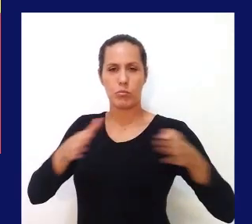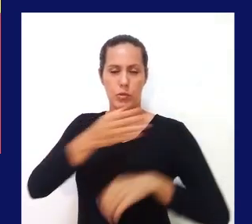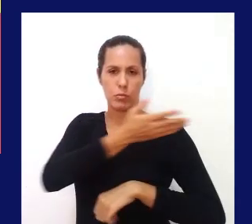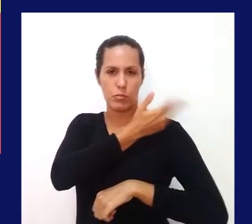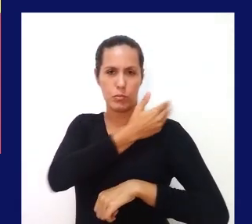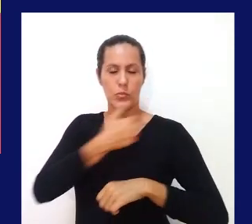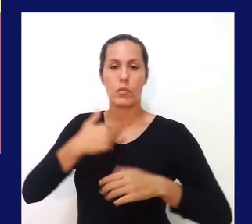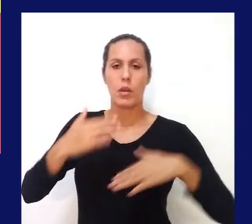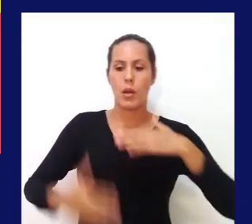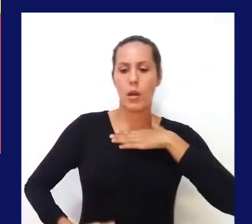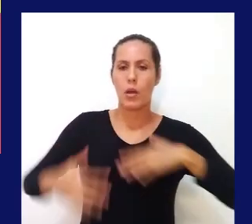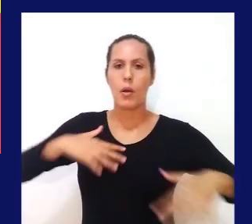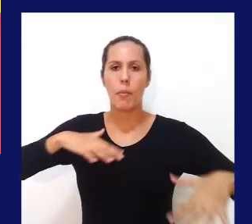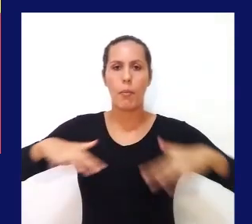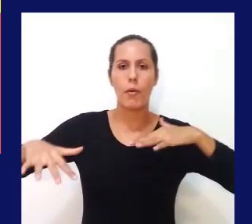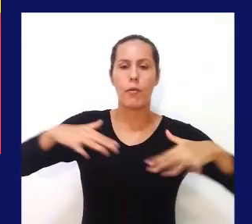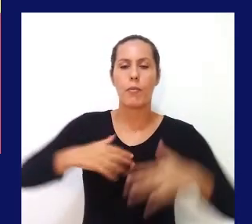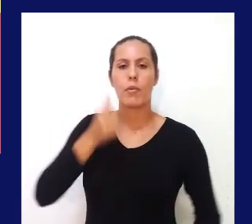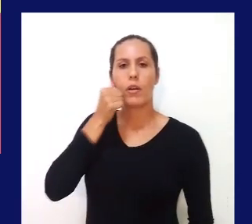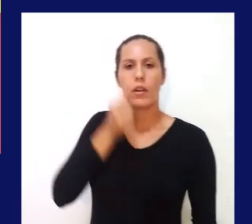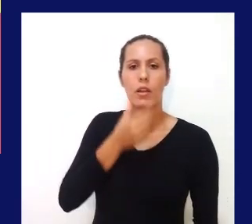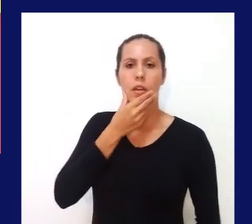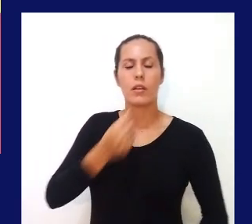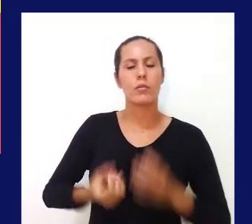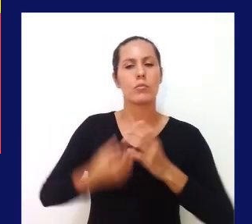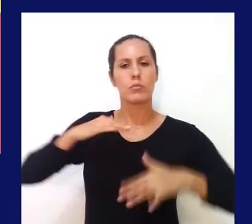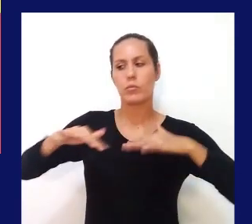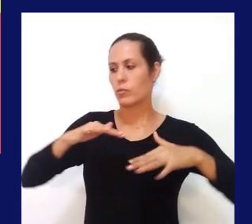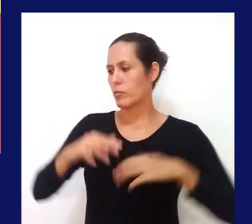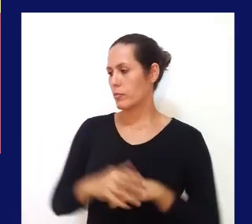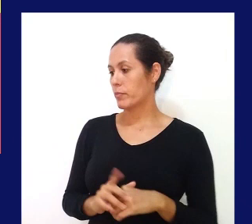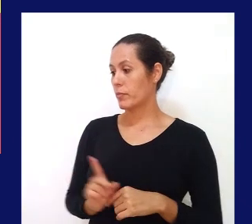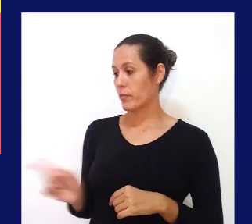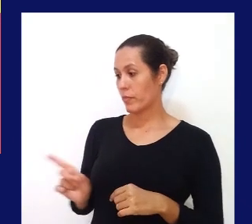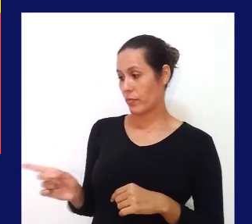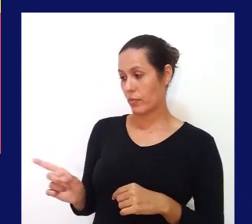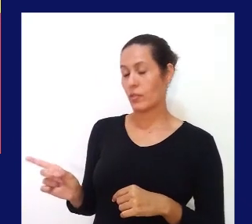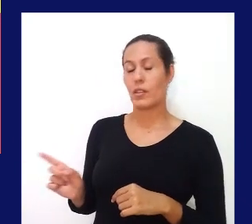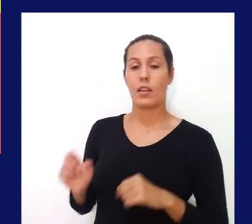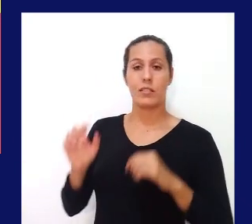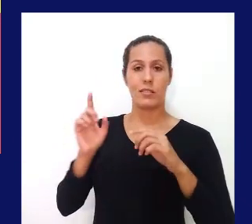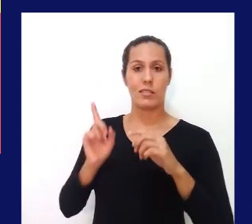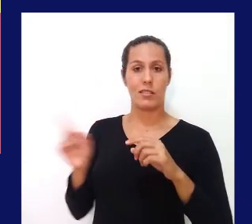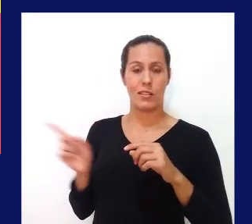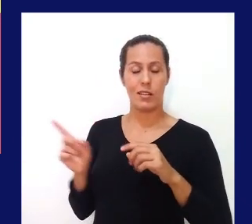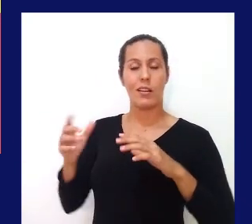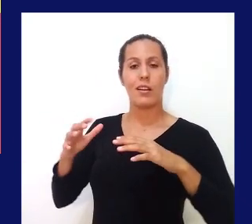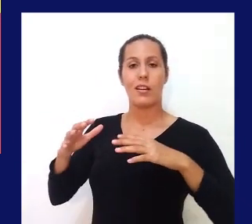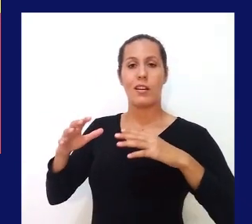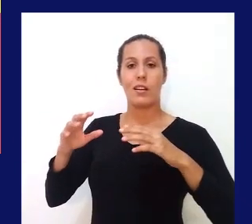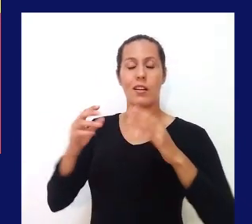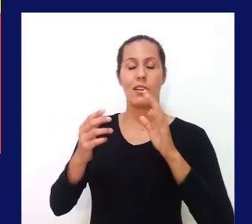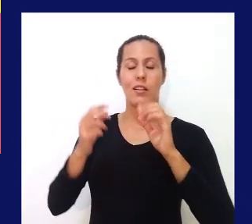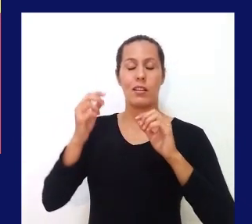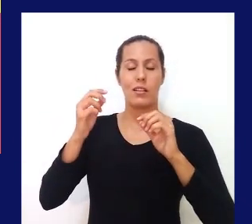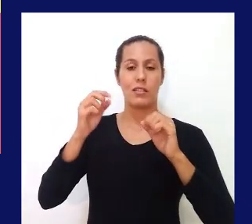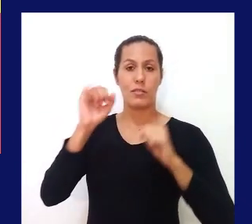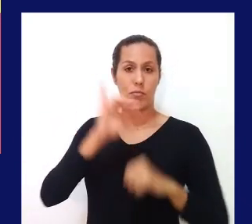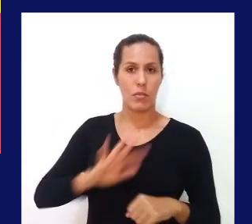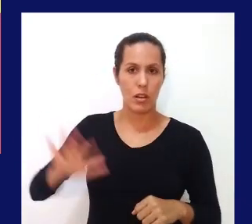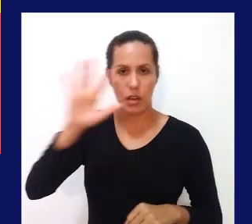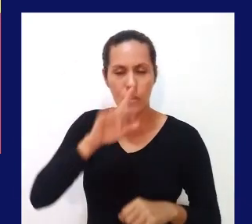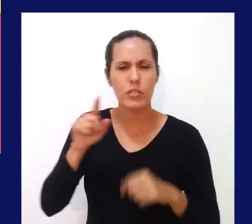corpórea que homens e mulheres realizavam. Então, na imagem que aparece para vocês aí, é uma